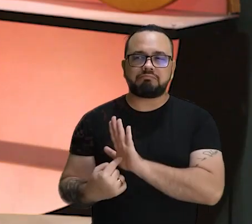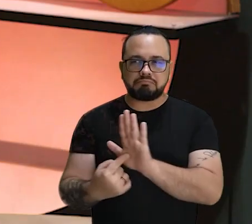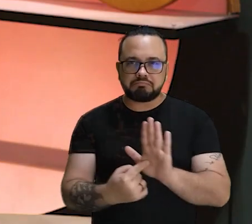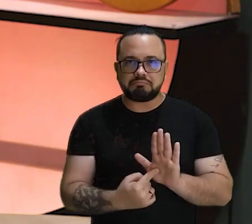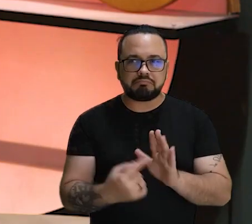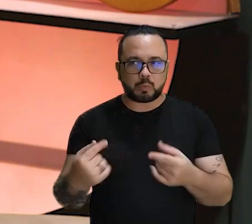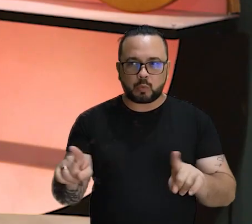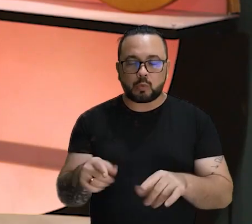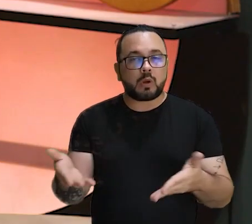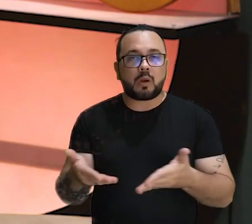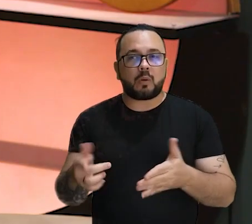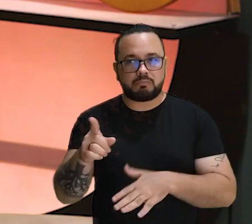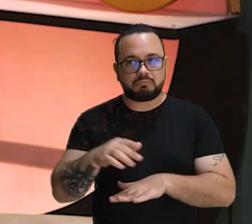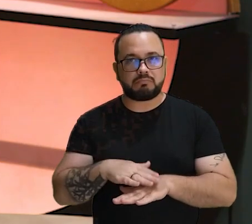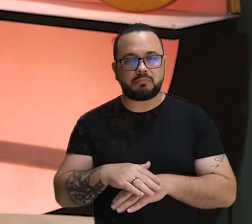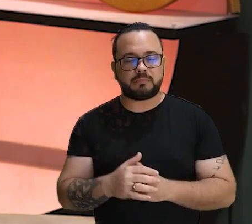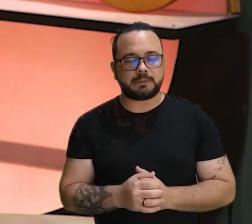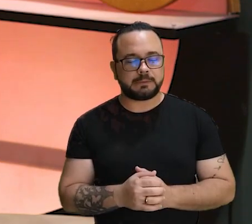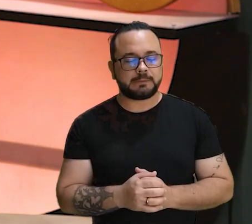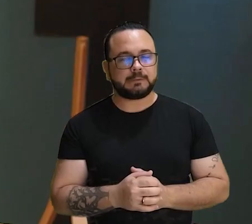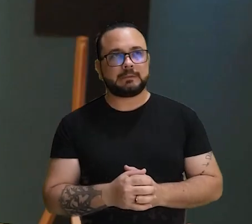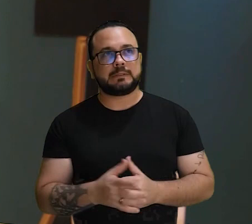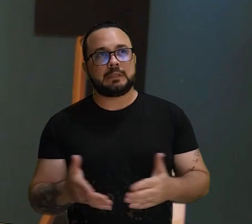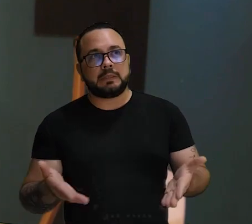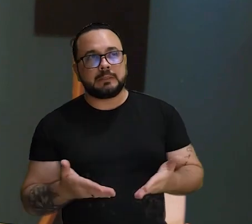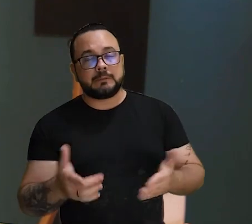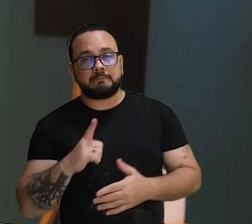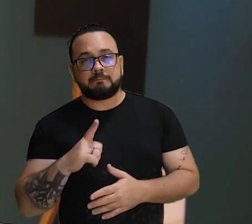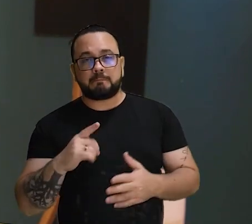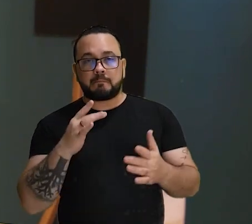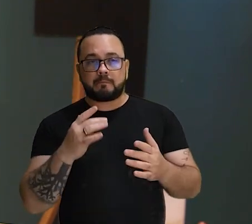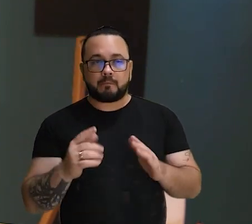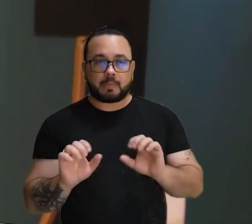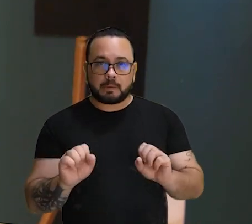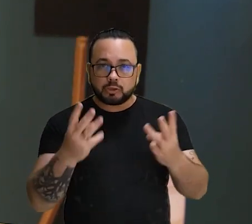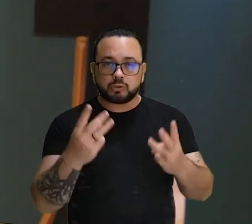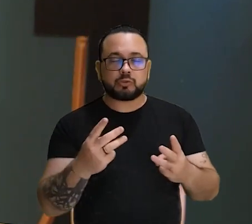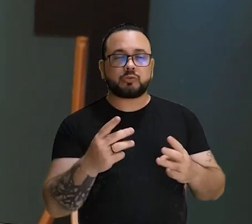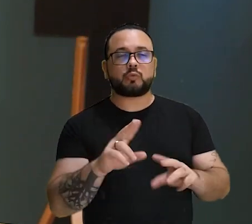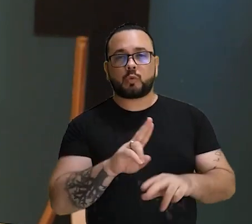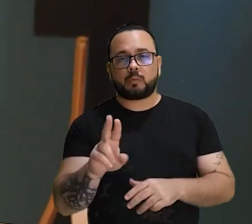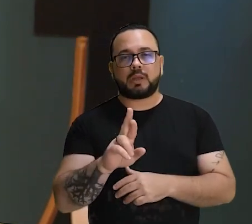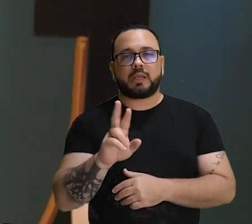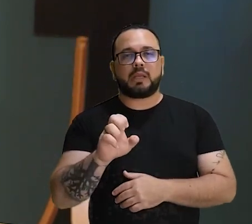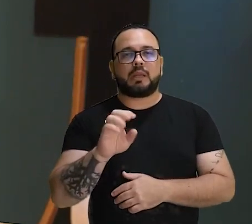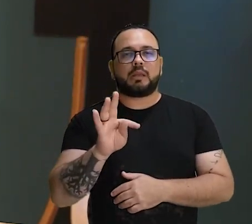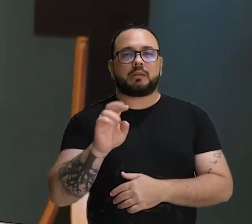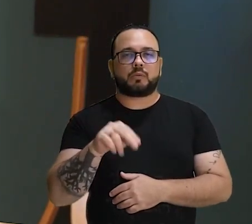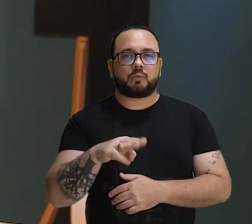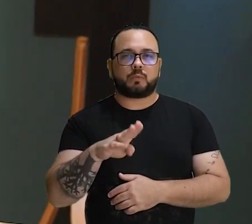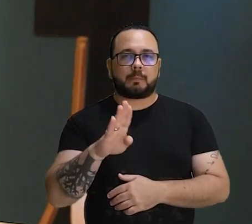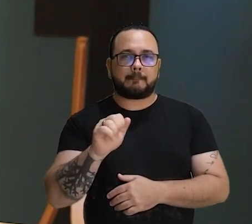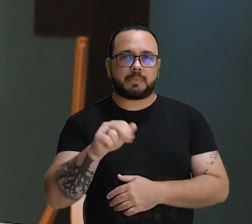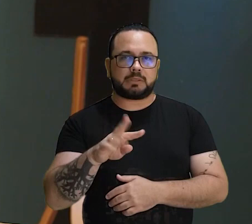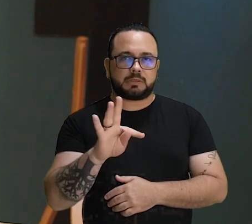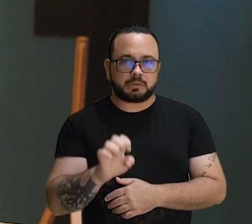total, assim? Nossa. Agora que você tá fazendo. É, agora eu tô com um espetáculo que estreou ano passado, que chama Retumbantes, que é bem essa junção